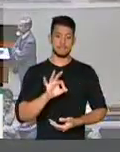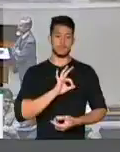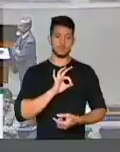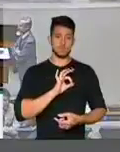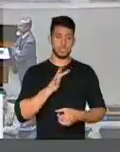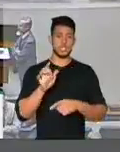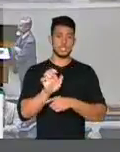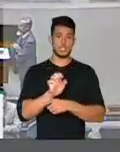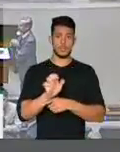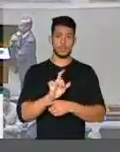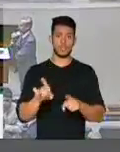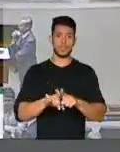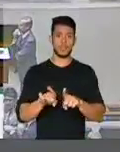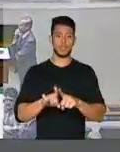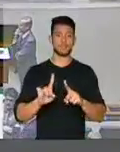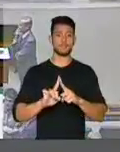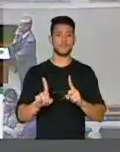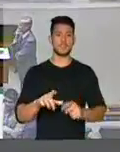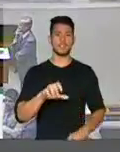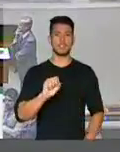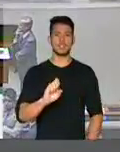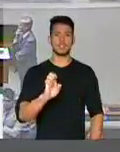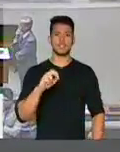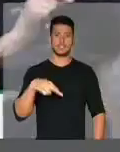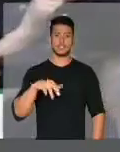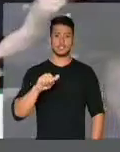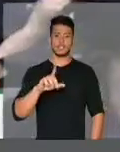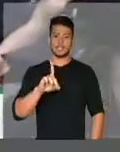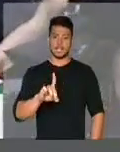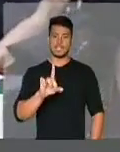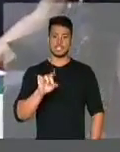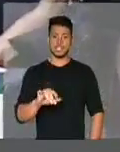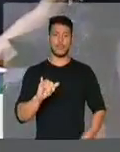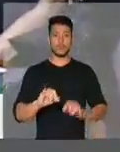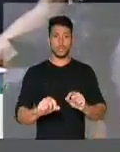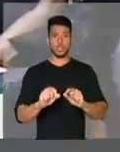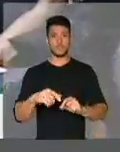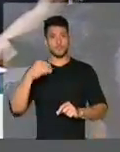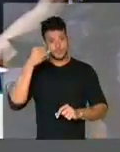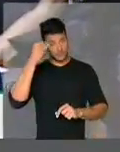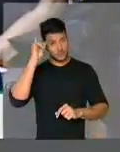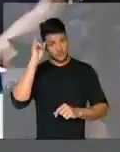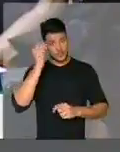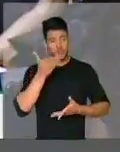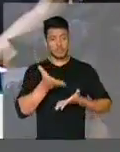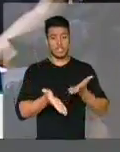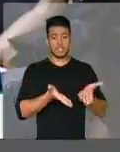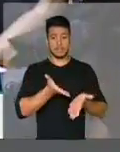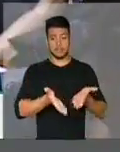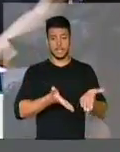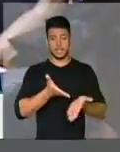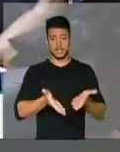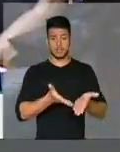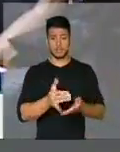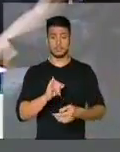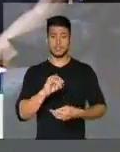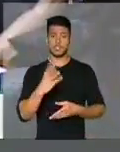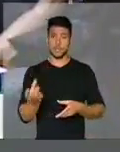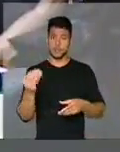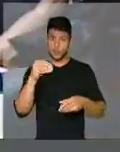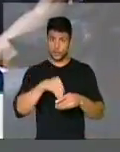estaduais. Agora, a SENAD é prevenção, tratamento. Colocar a SENAD